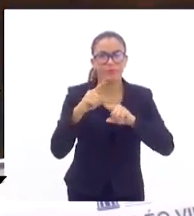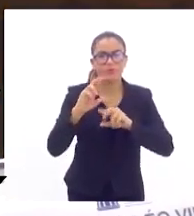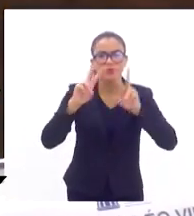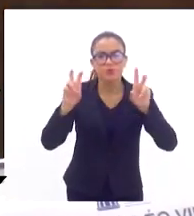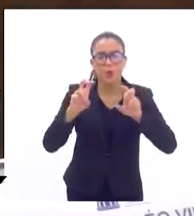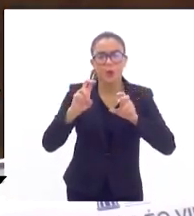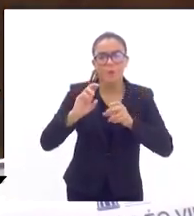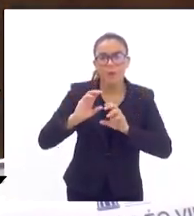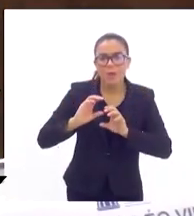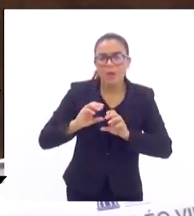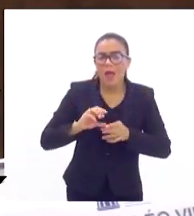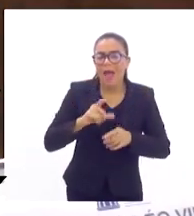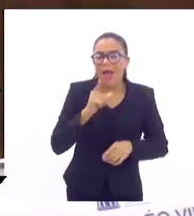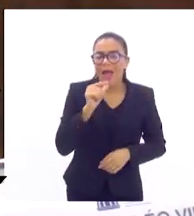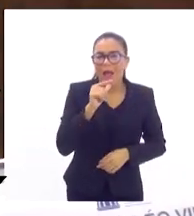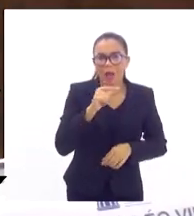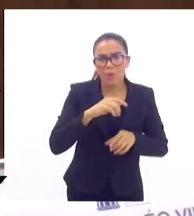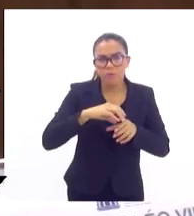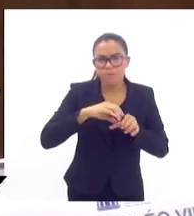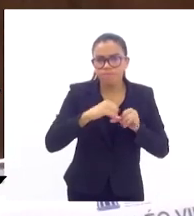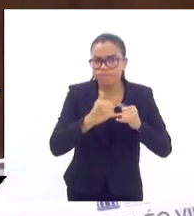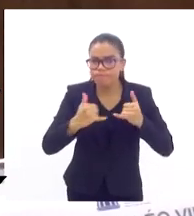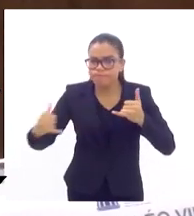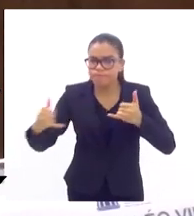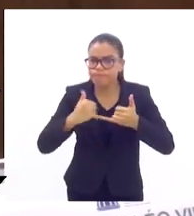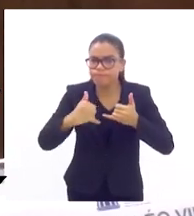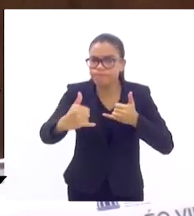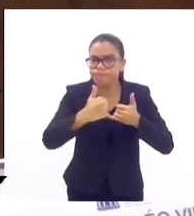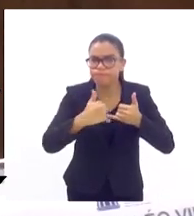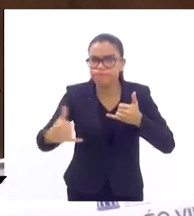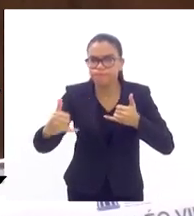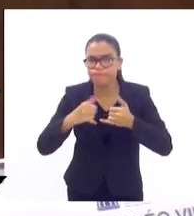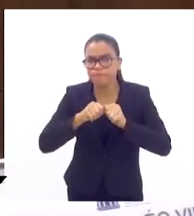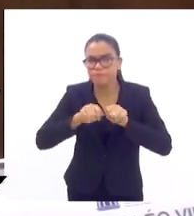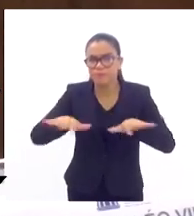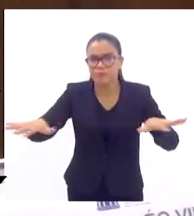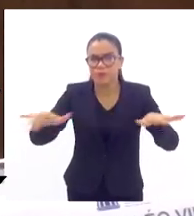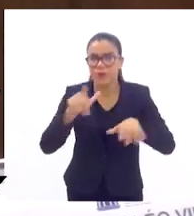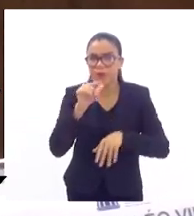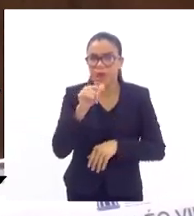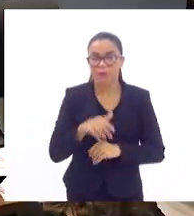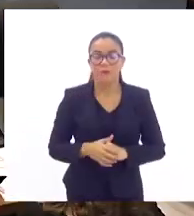de água no leste fluminense, que inclui o município de Maricá. Muito obrigada.